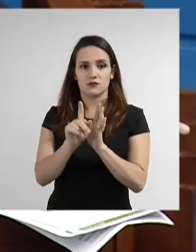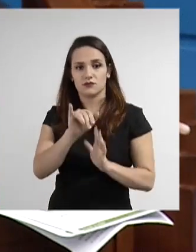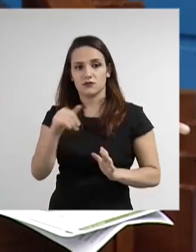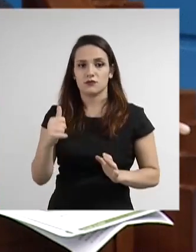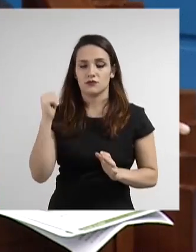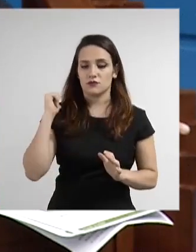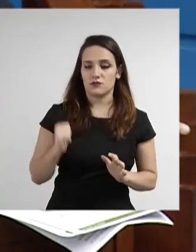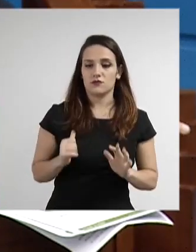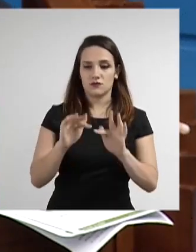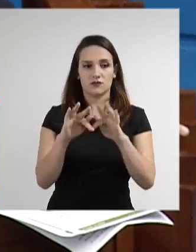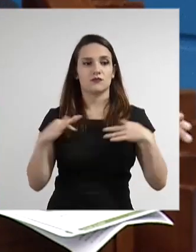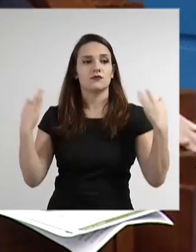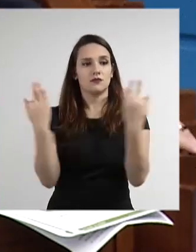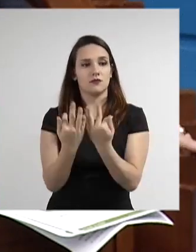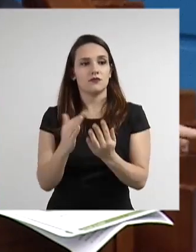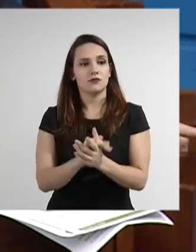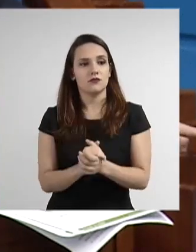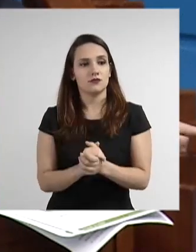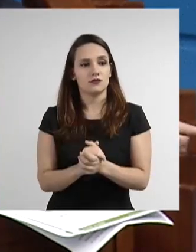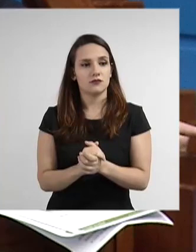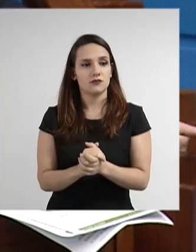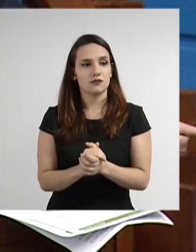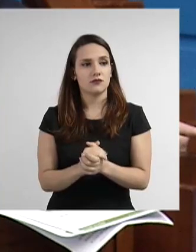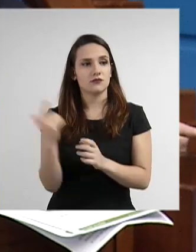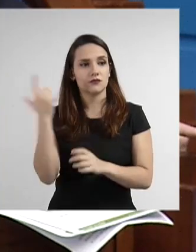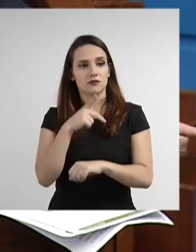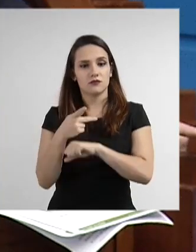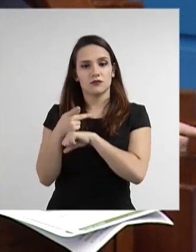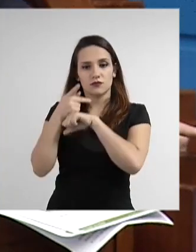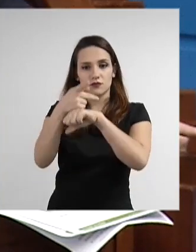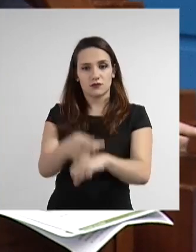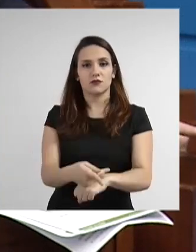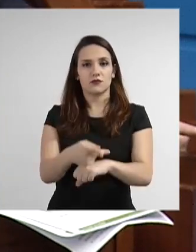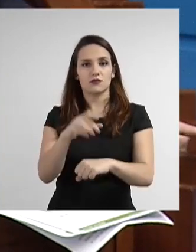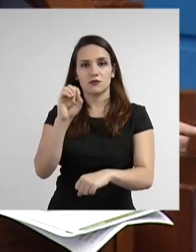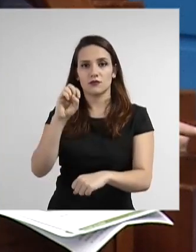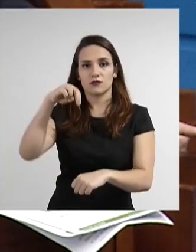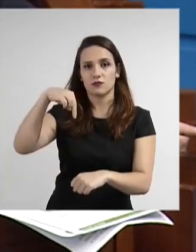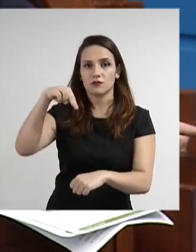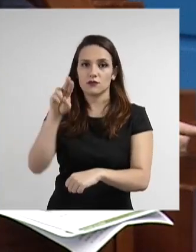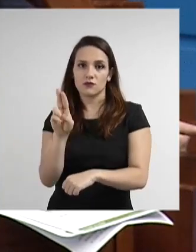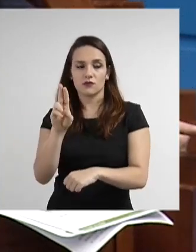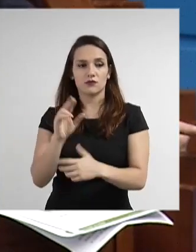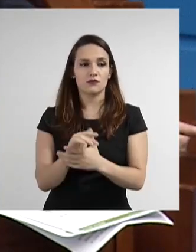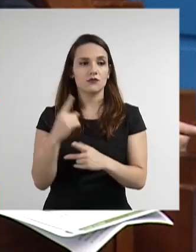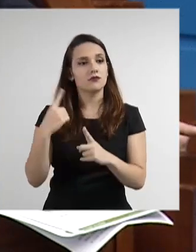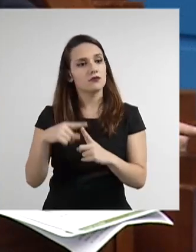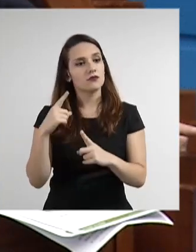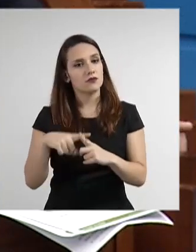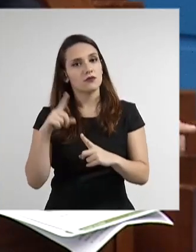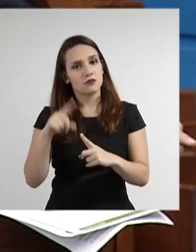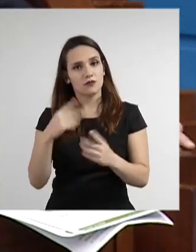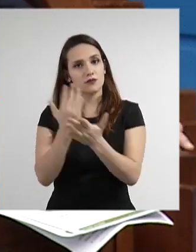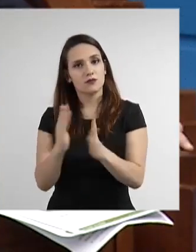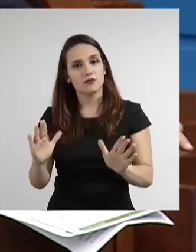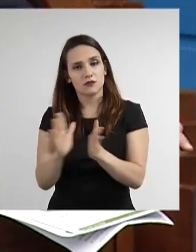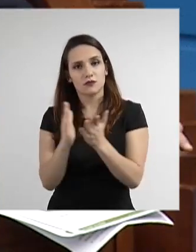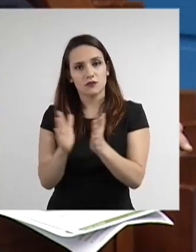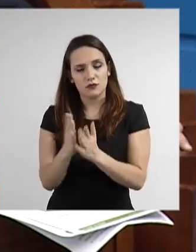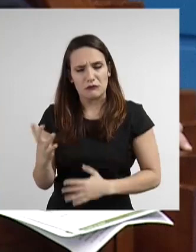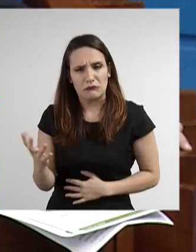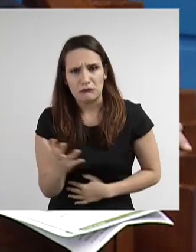Família, ele recebeu um prêmio da ONU no quesito combate à pobreza e à